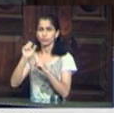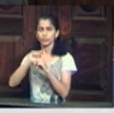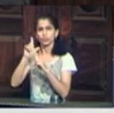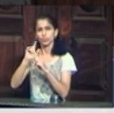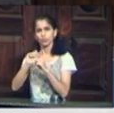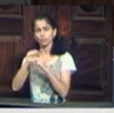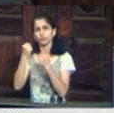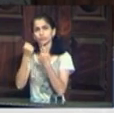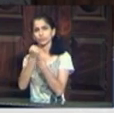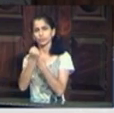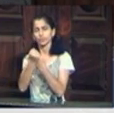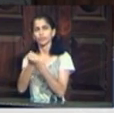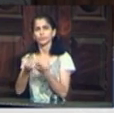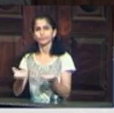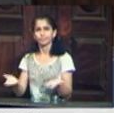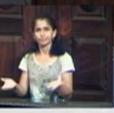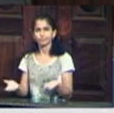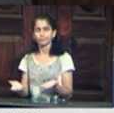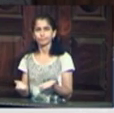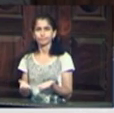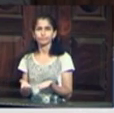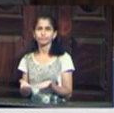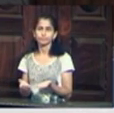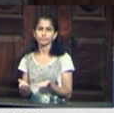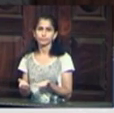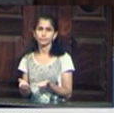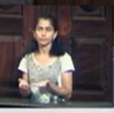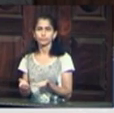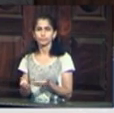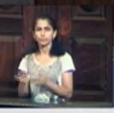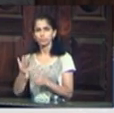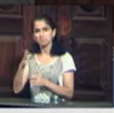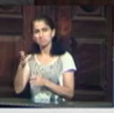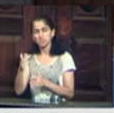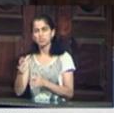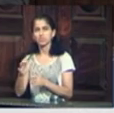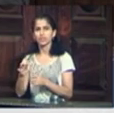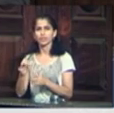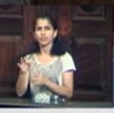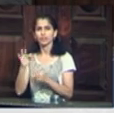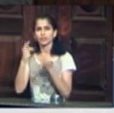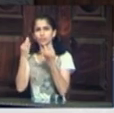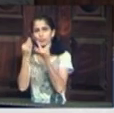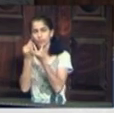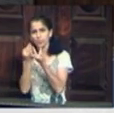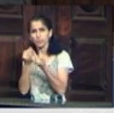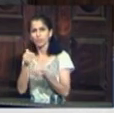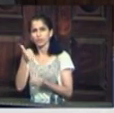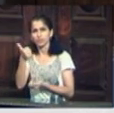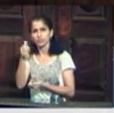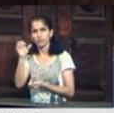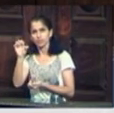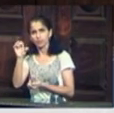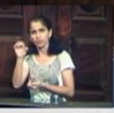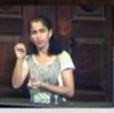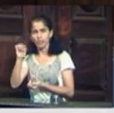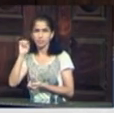social para estas aproximadamente 10 mil famílias,